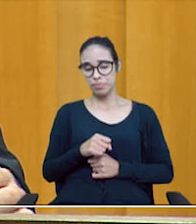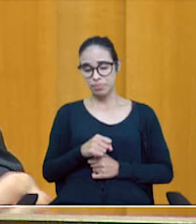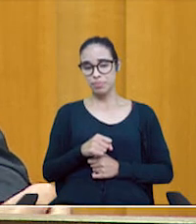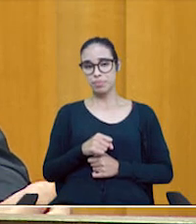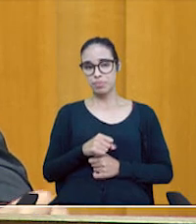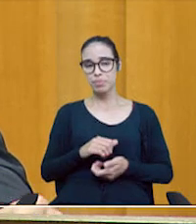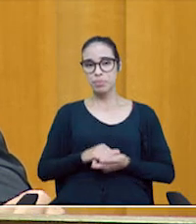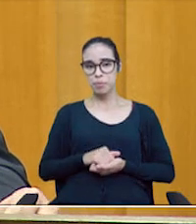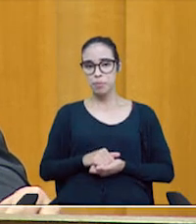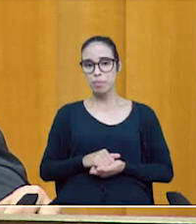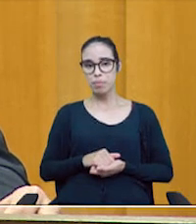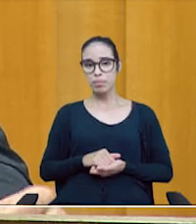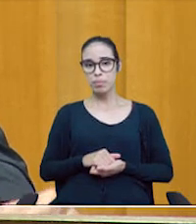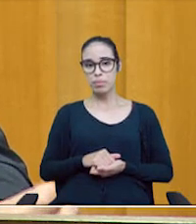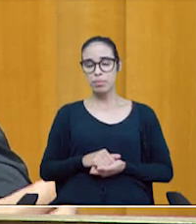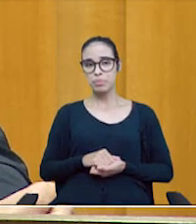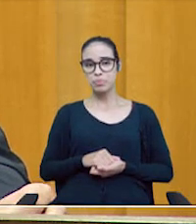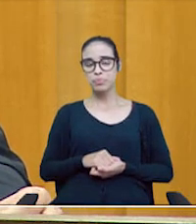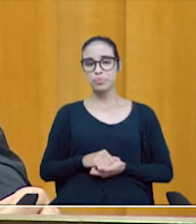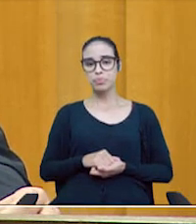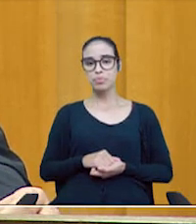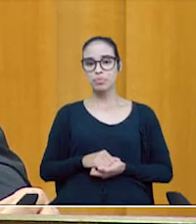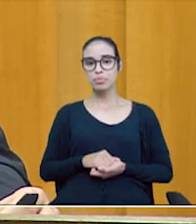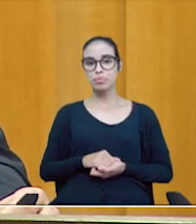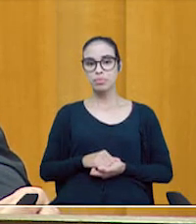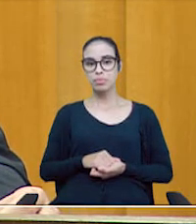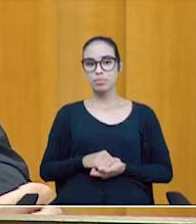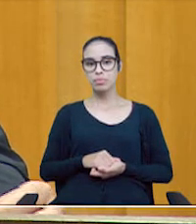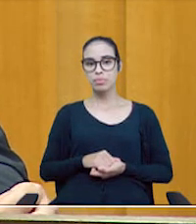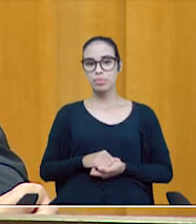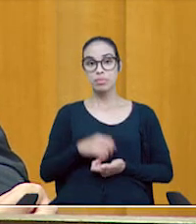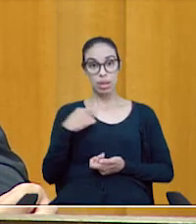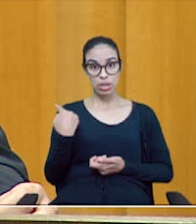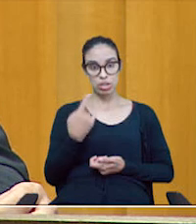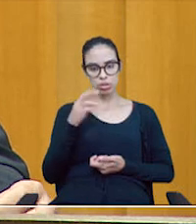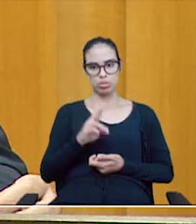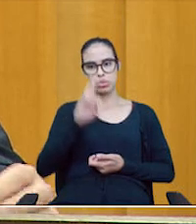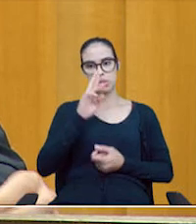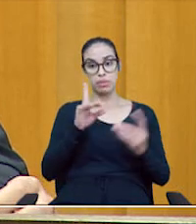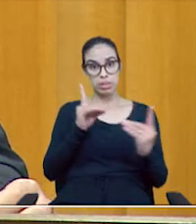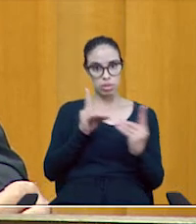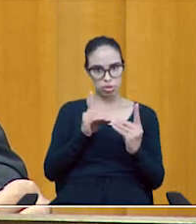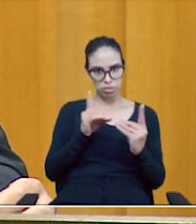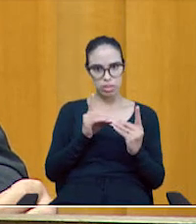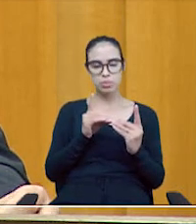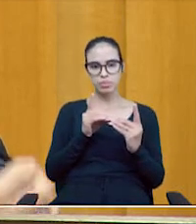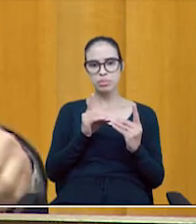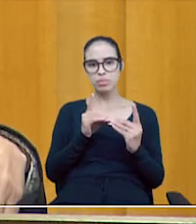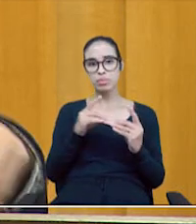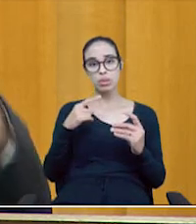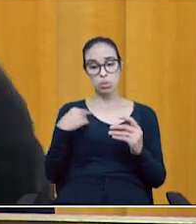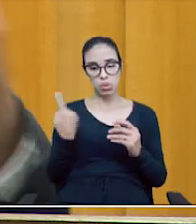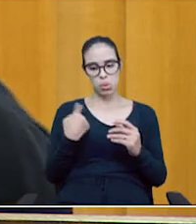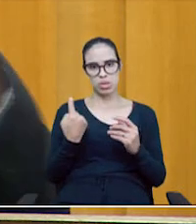E nós fomos, como prestadores do serviço, como sistema de justiça, impactados em pelo menos 3 pontos.